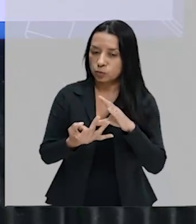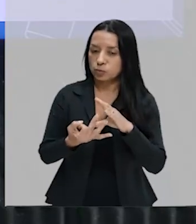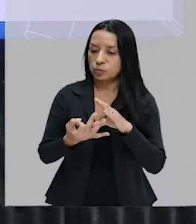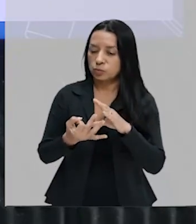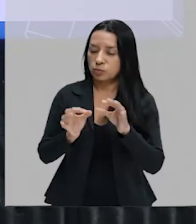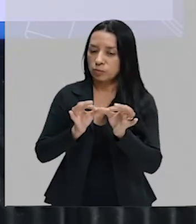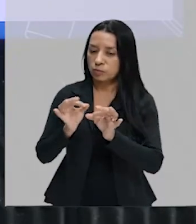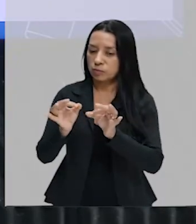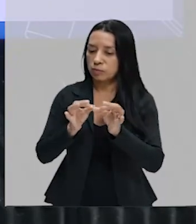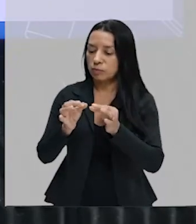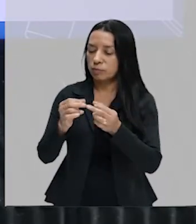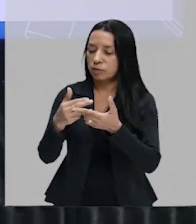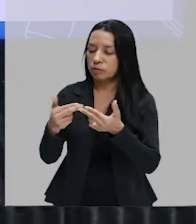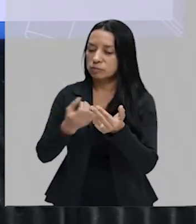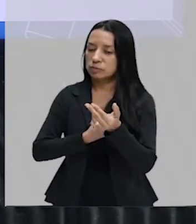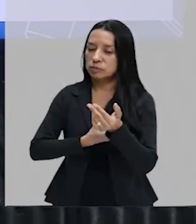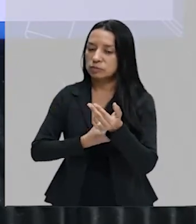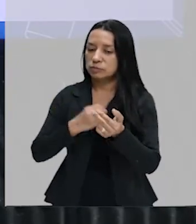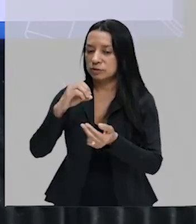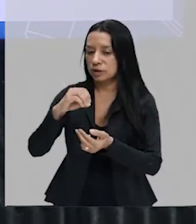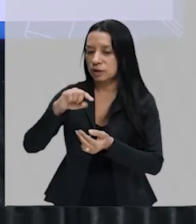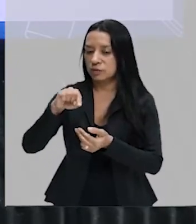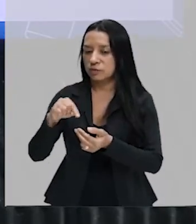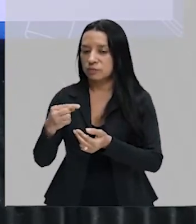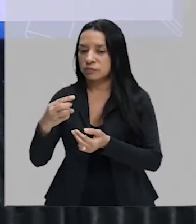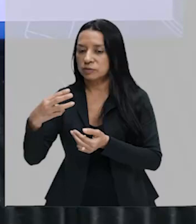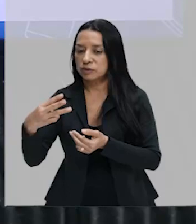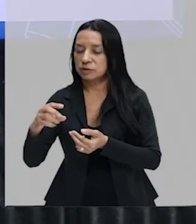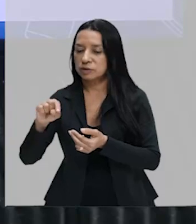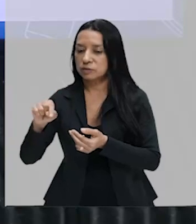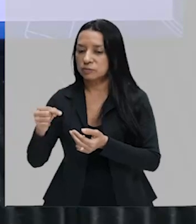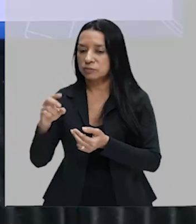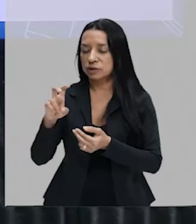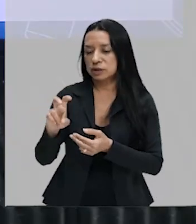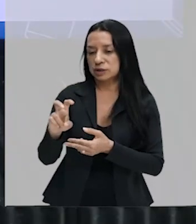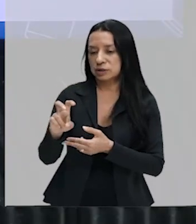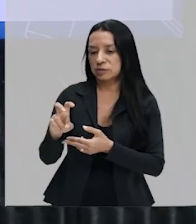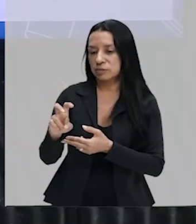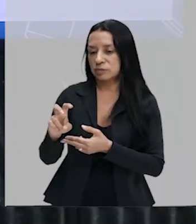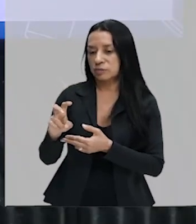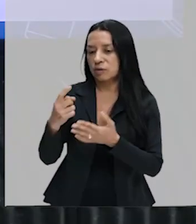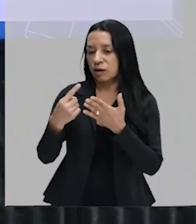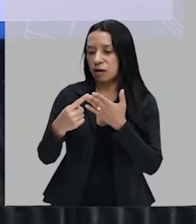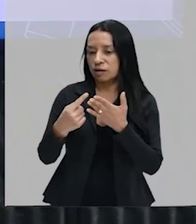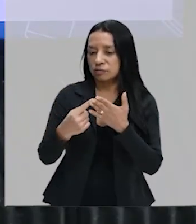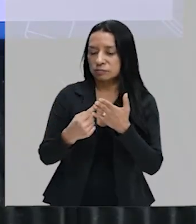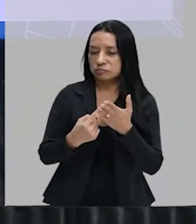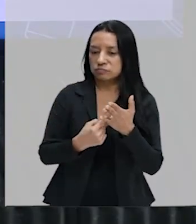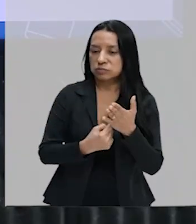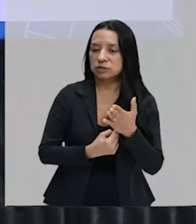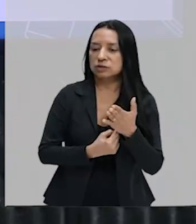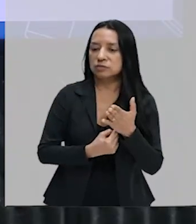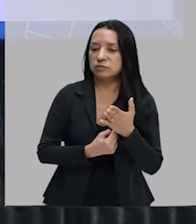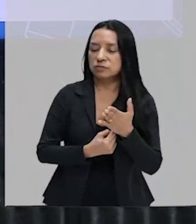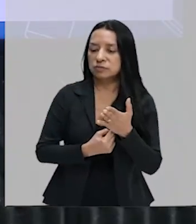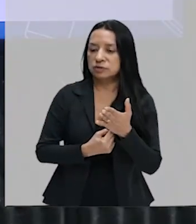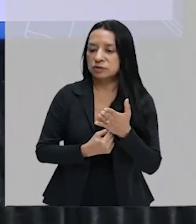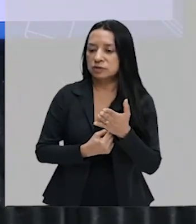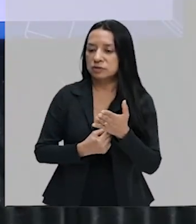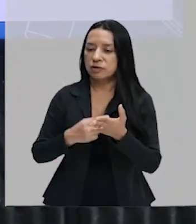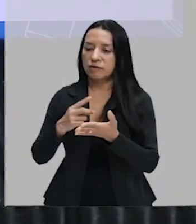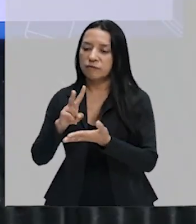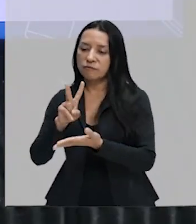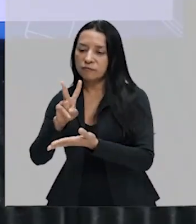5. Então, eu preciso classificar as sentenças que vão aparecendo para nós, novamente em verdadeira